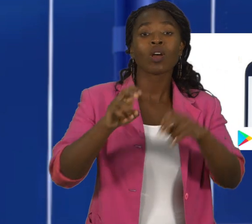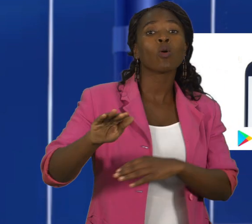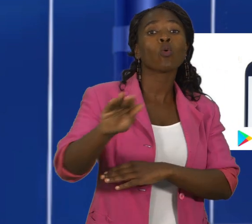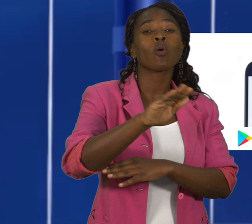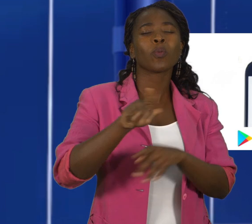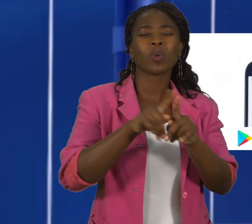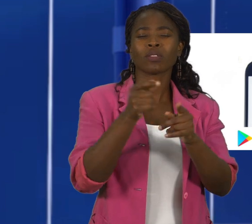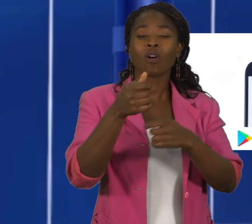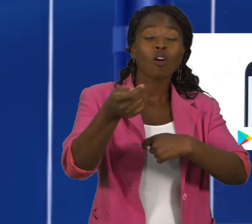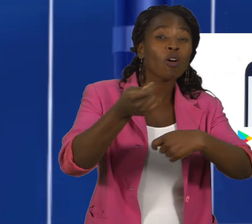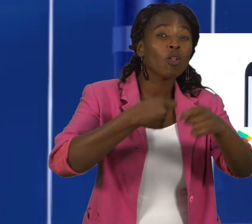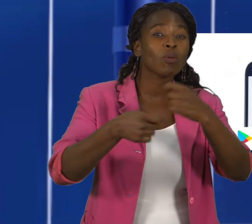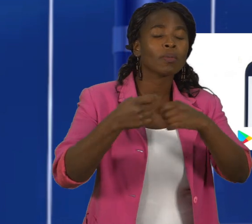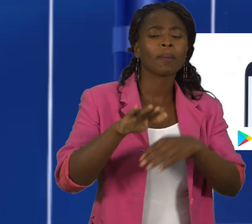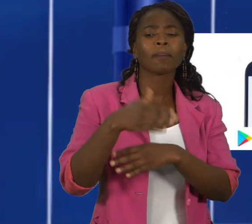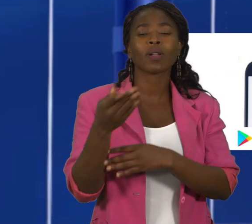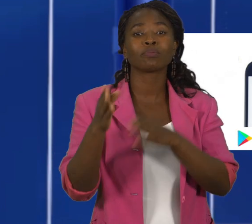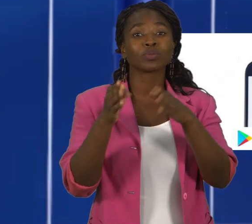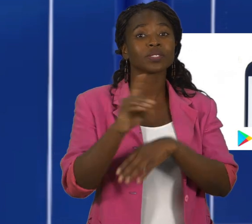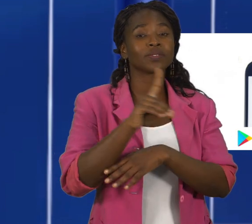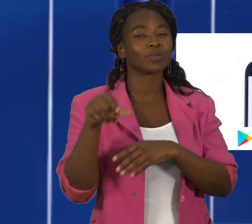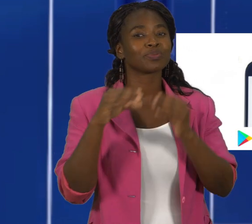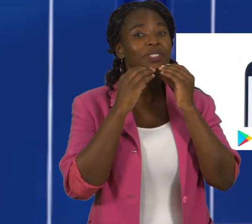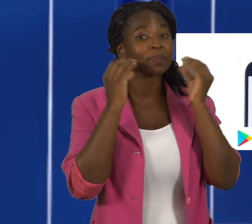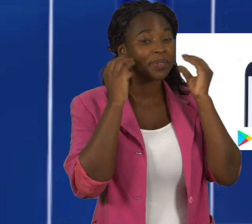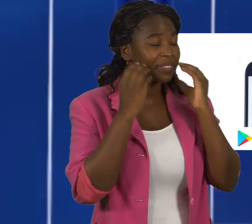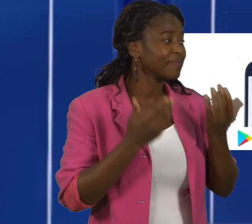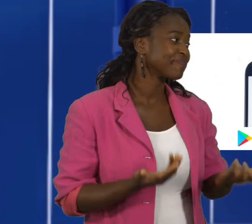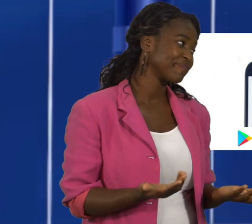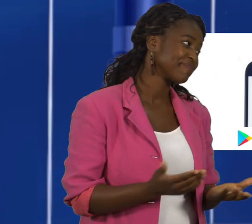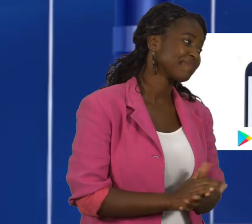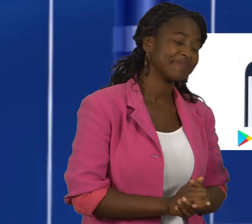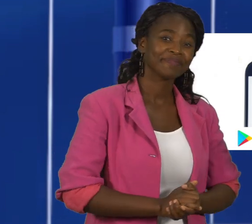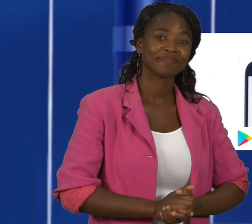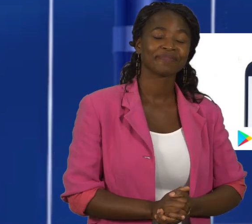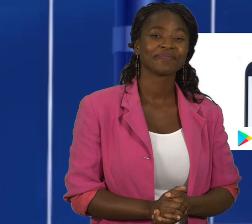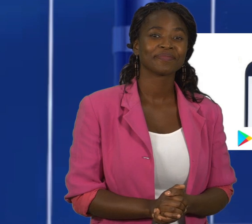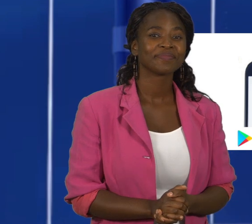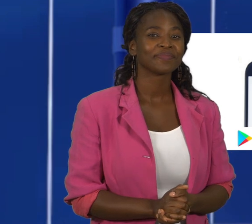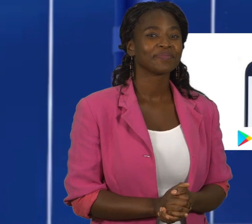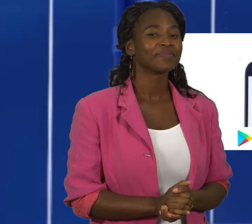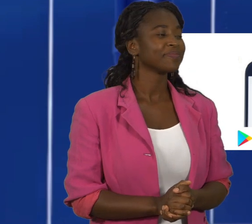situação socioeconómica das pessoas com deficiência em Moçambique.